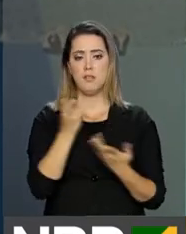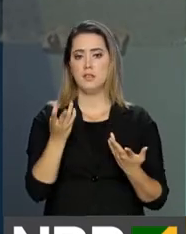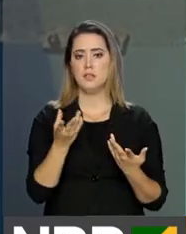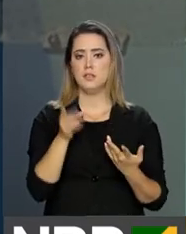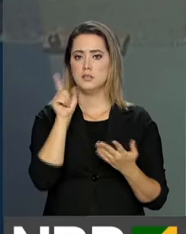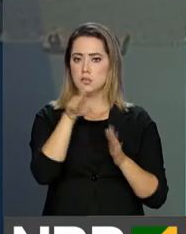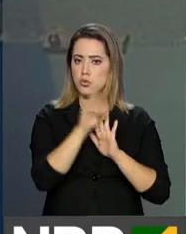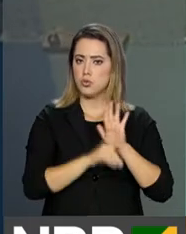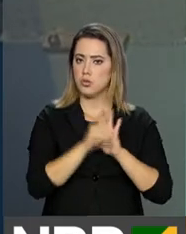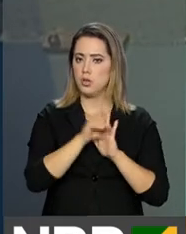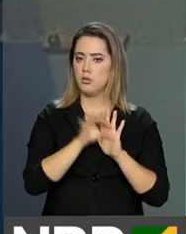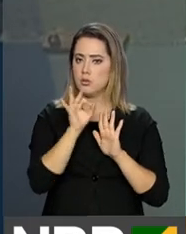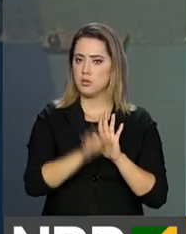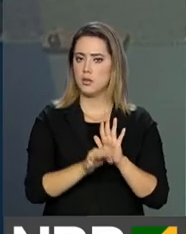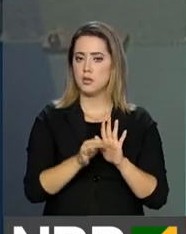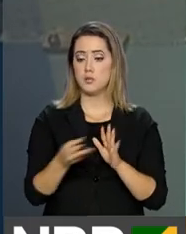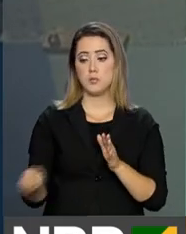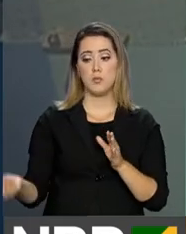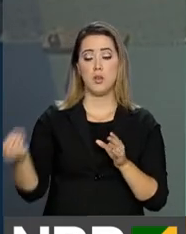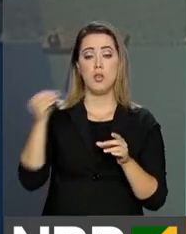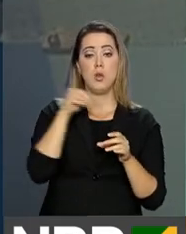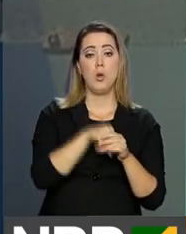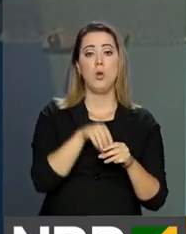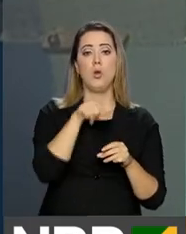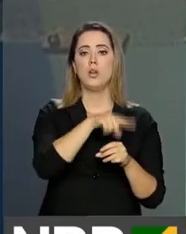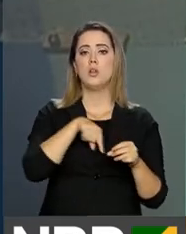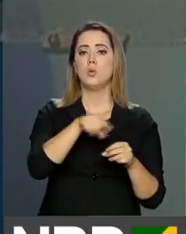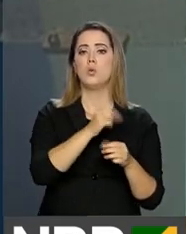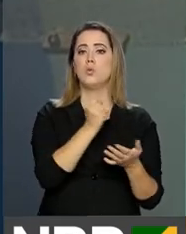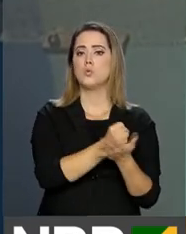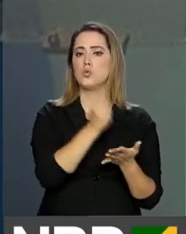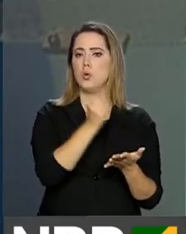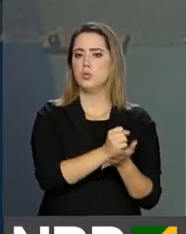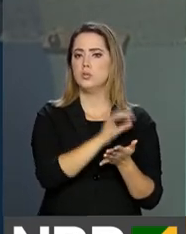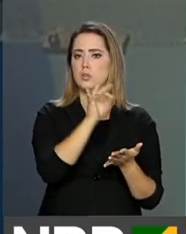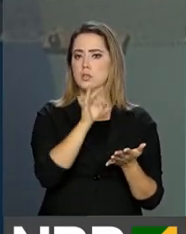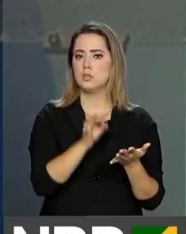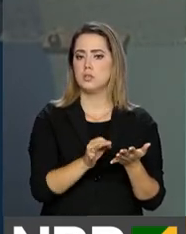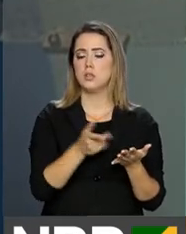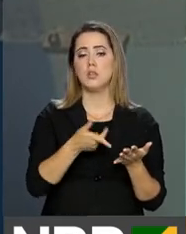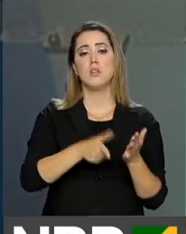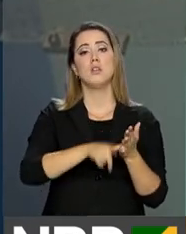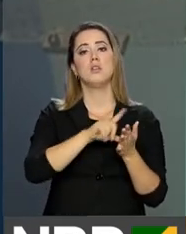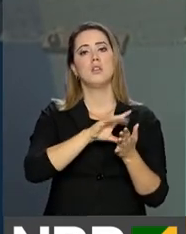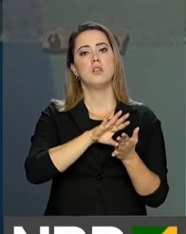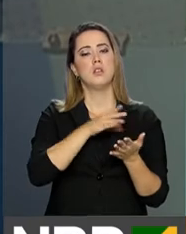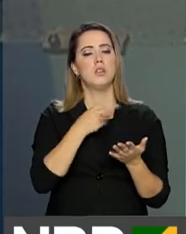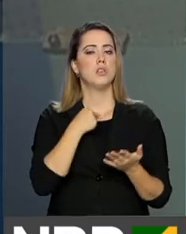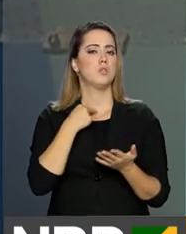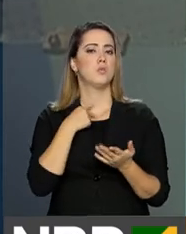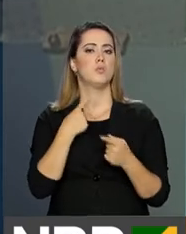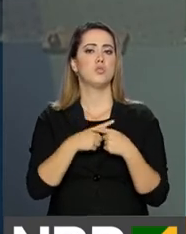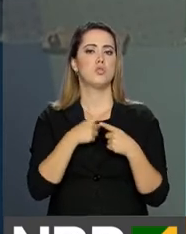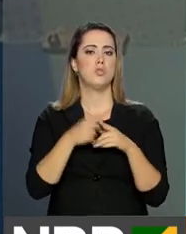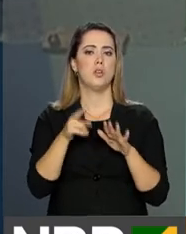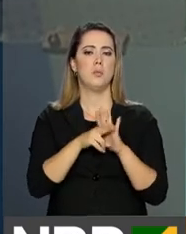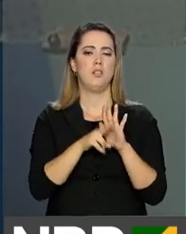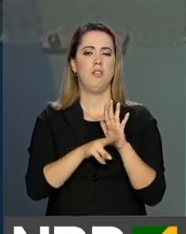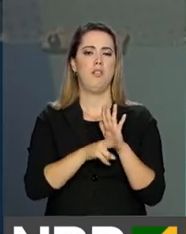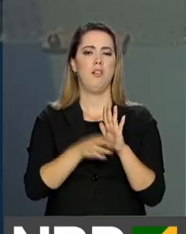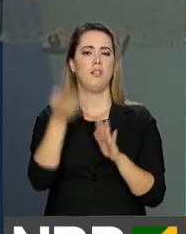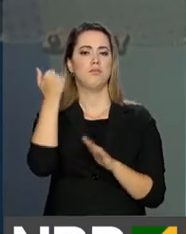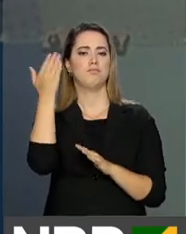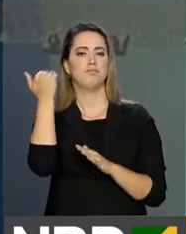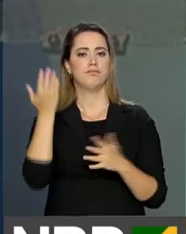formalidade muitos trabalhadores antes excluídos por regras ultrapassadas. Convenhamos, eu fui presidente da Câmara dos Deputados